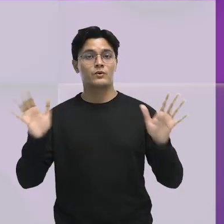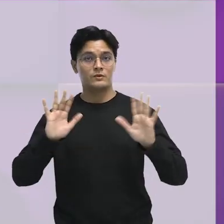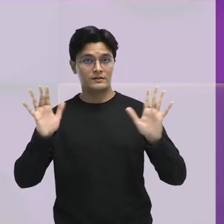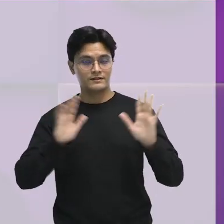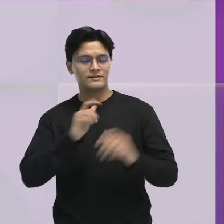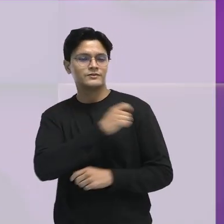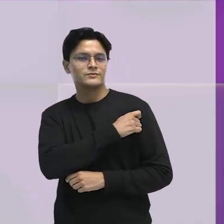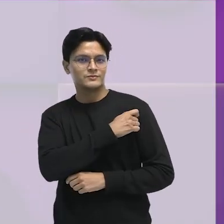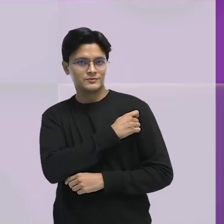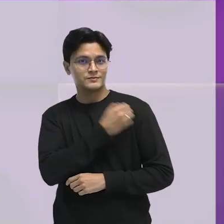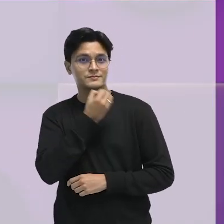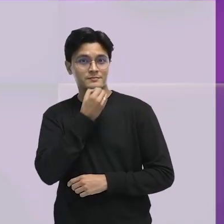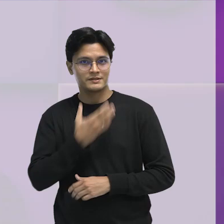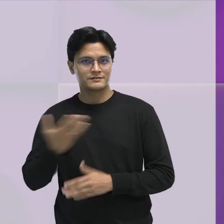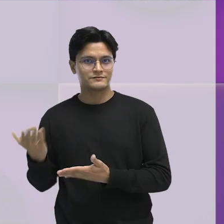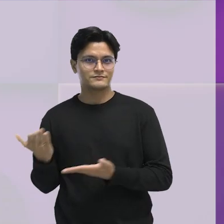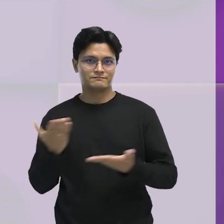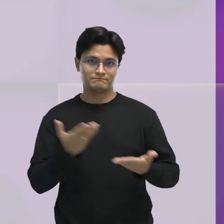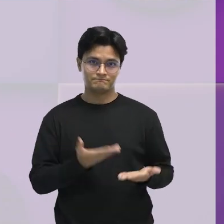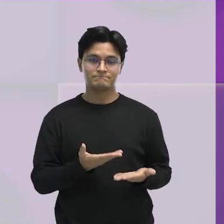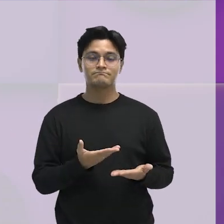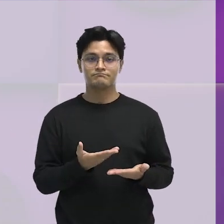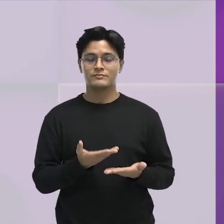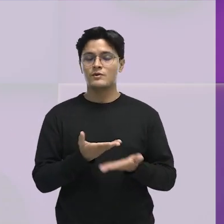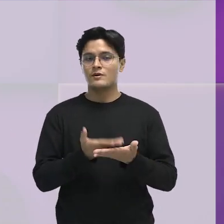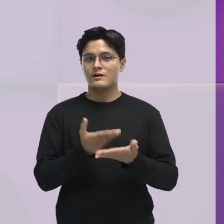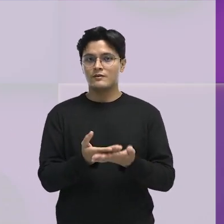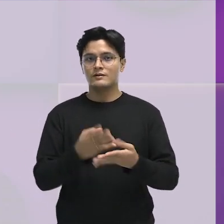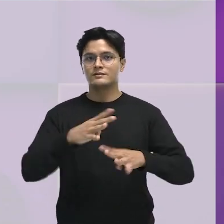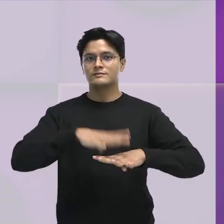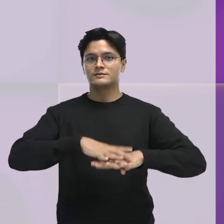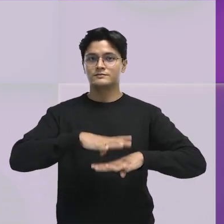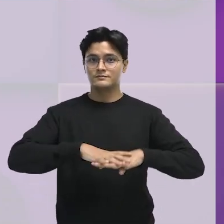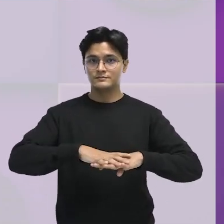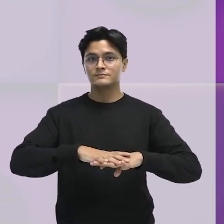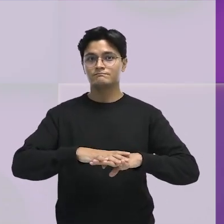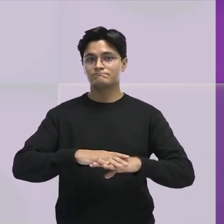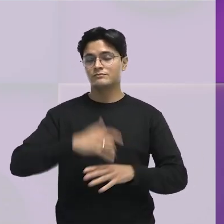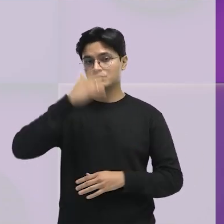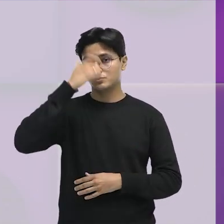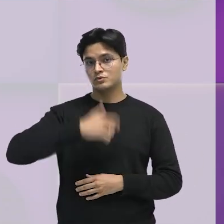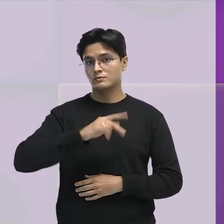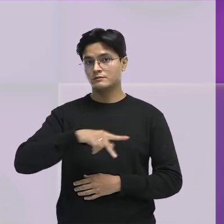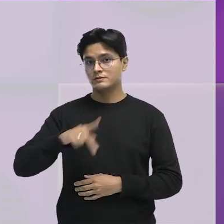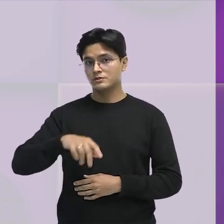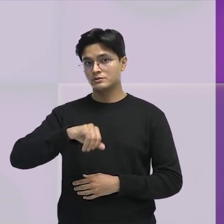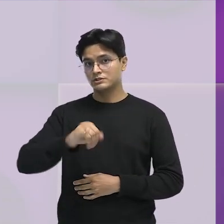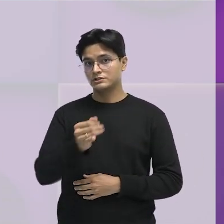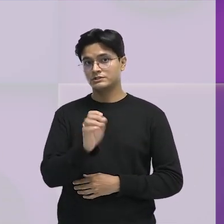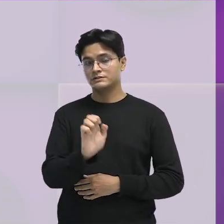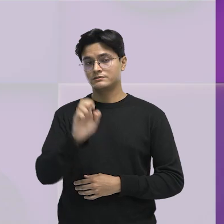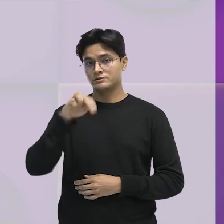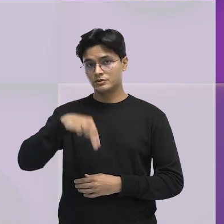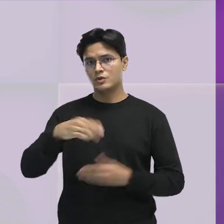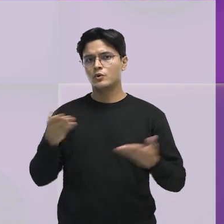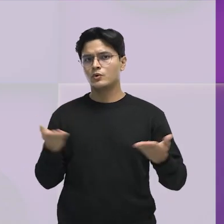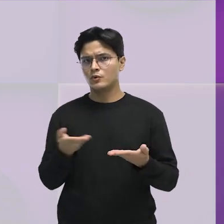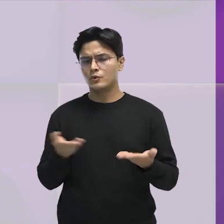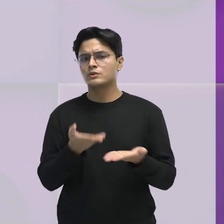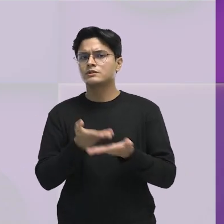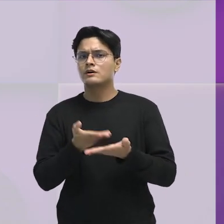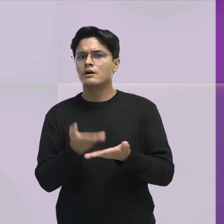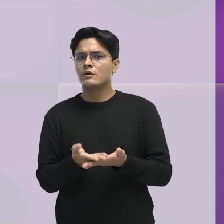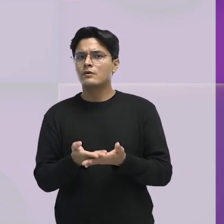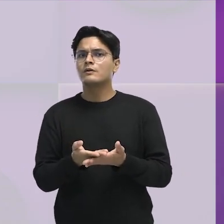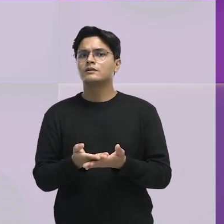Olá, alunos, sejam todos bem-vindos a mais uma aula de matemática. O professor Jean Nobre por aqui. E hoje a nossa aula